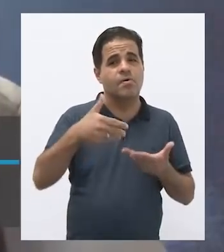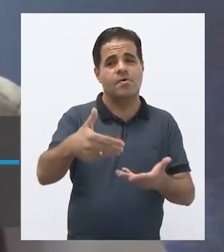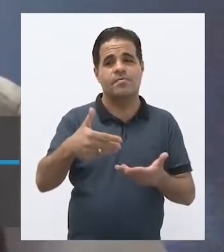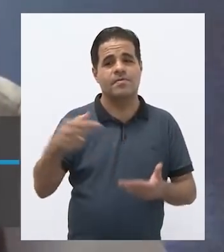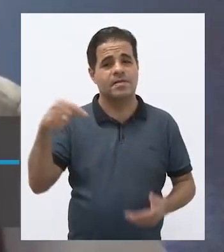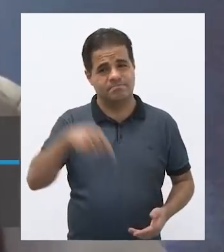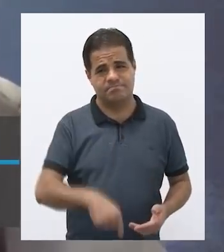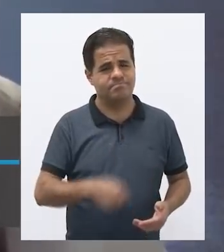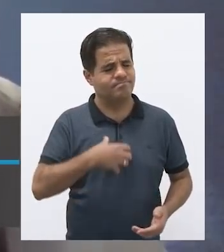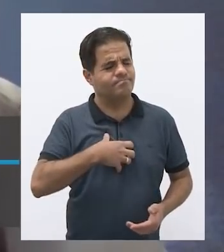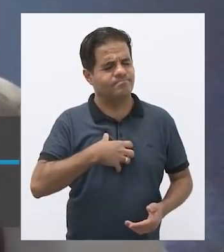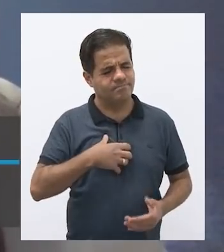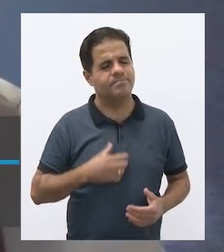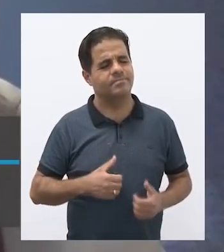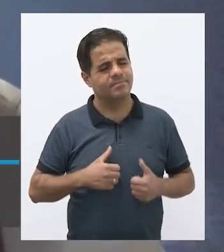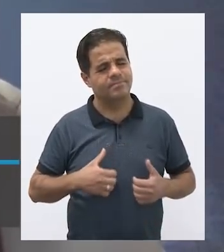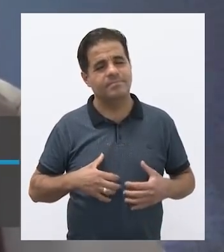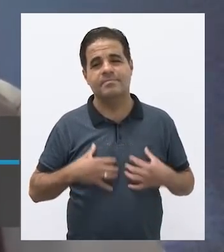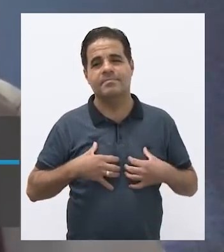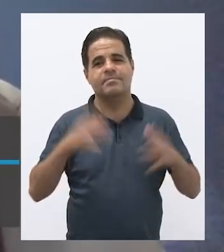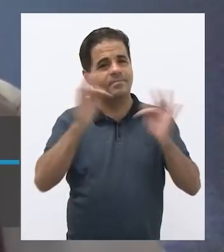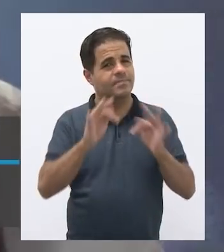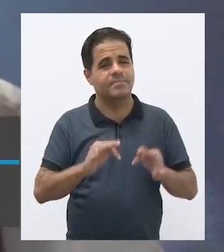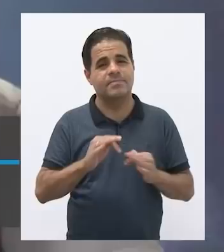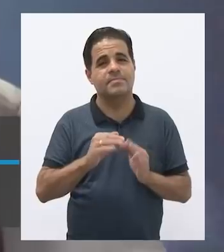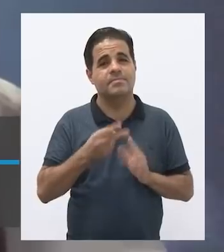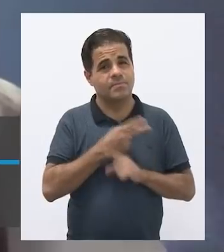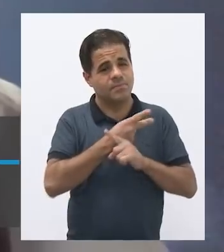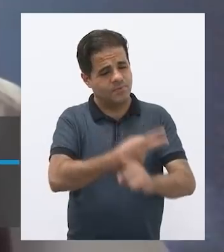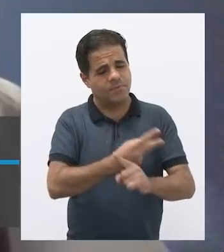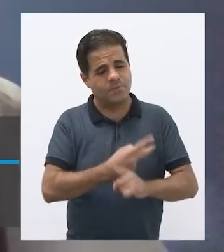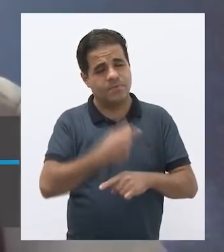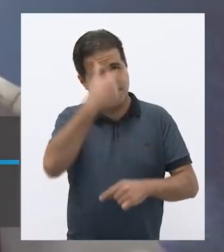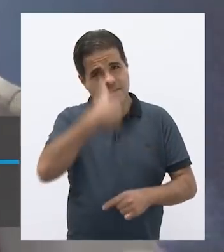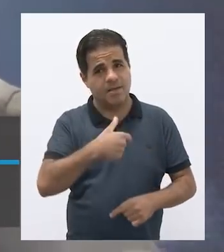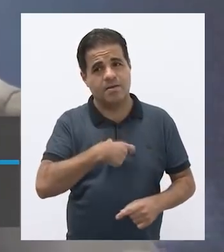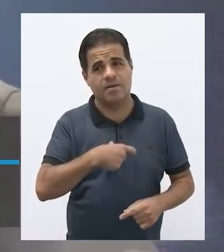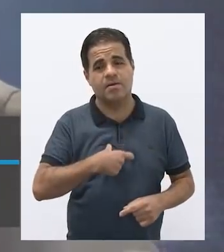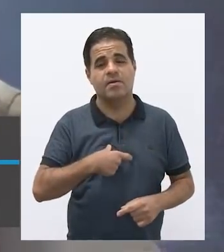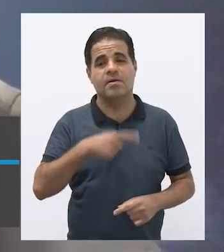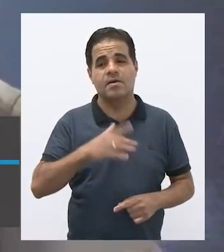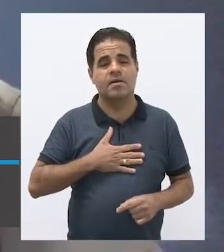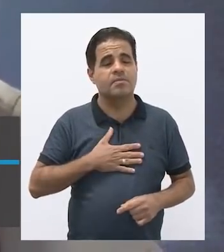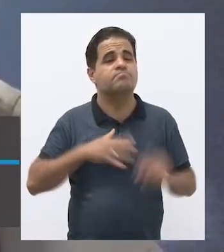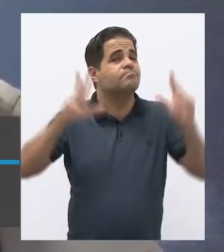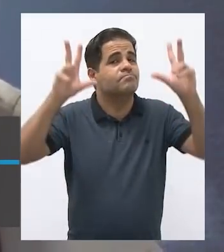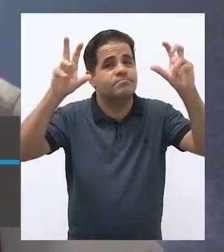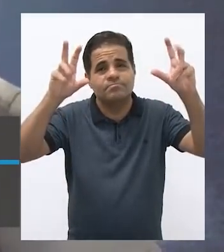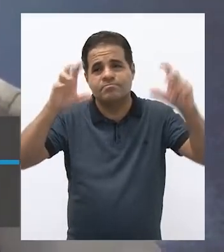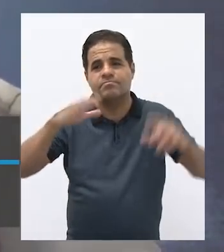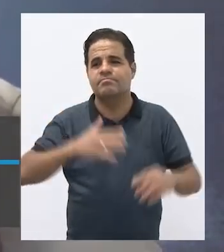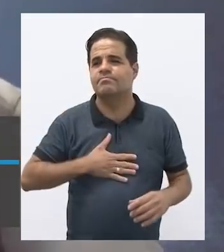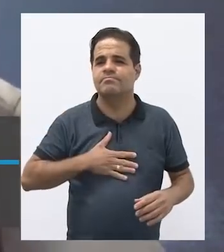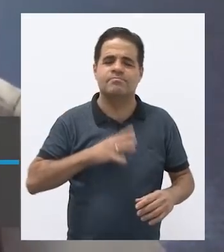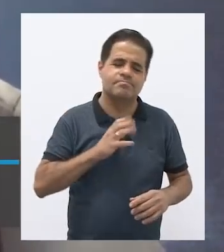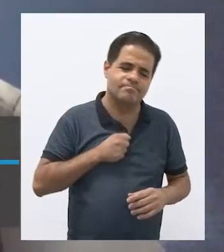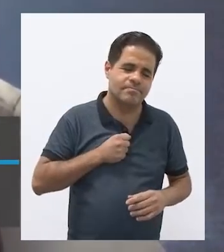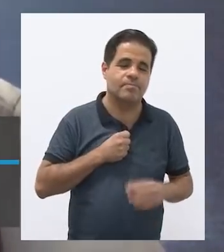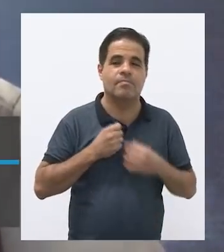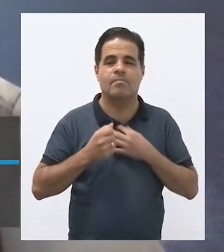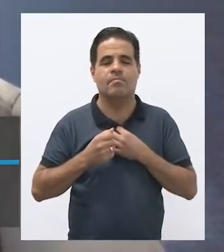convite. Fiquei muito, muito feliz quando você me procurou, Ana, porque esse é um dos meus assuntos